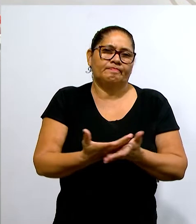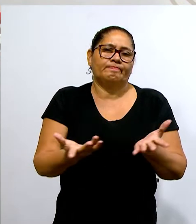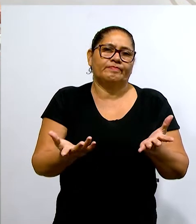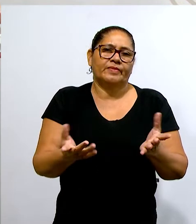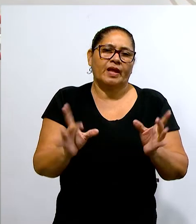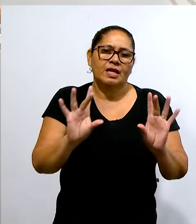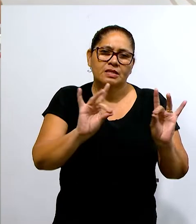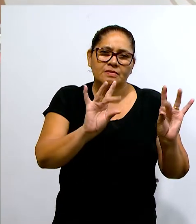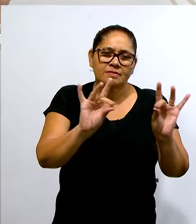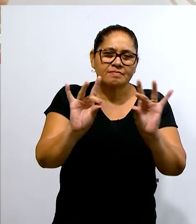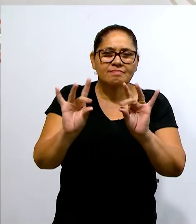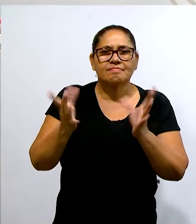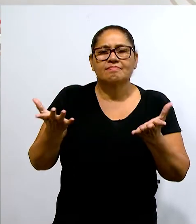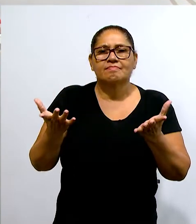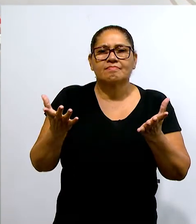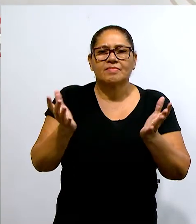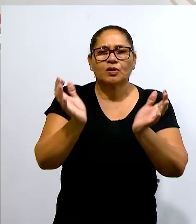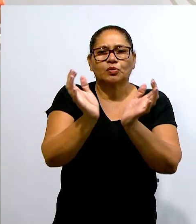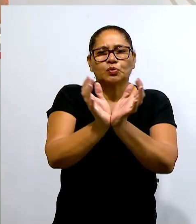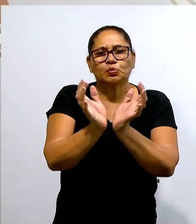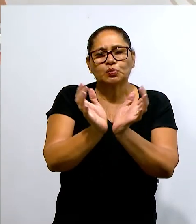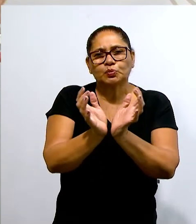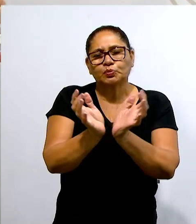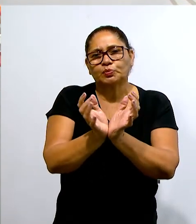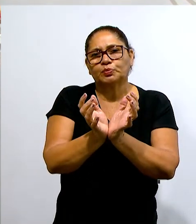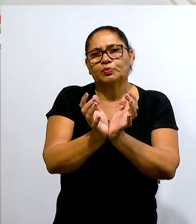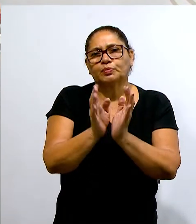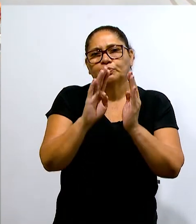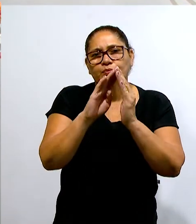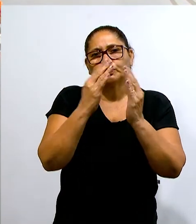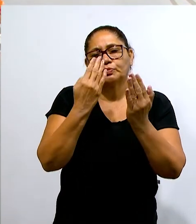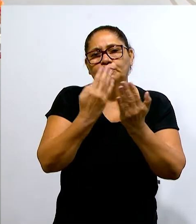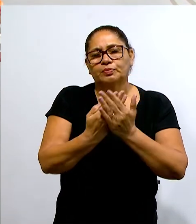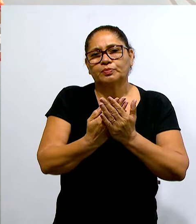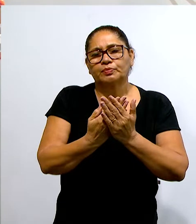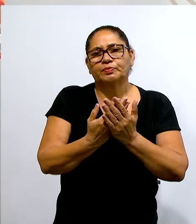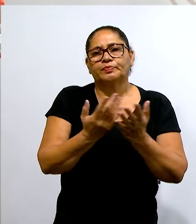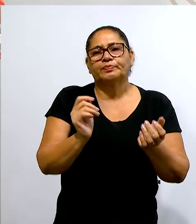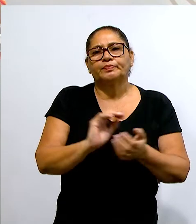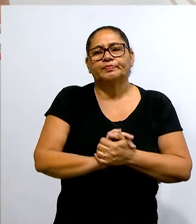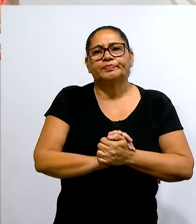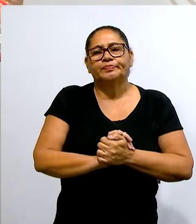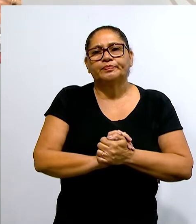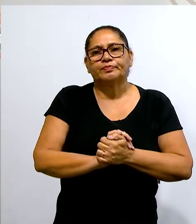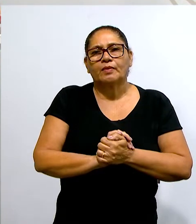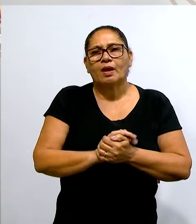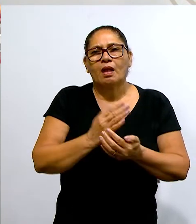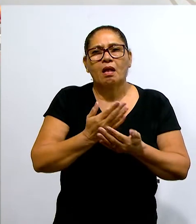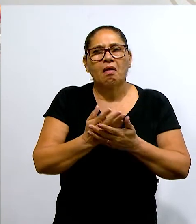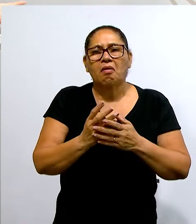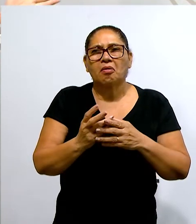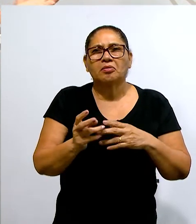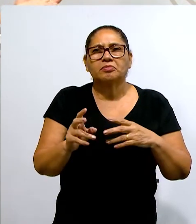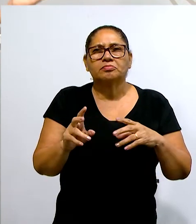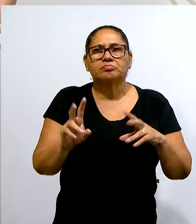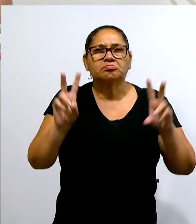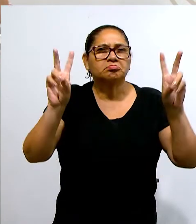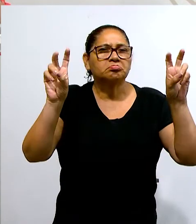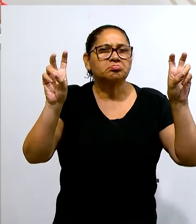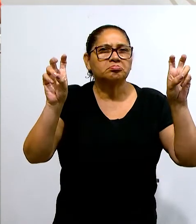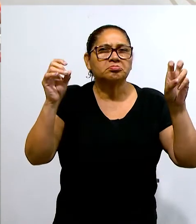específico diante de uma comunidade, de uma escola, de algum tema pertinente e